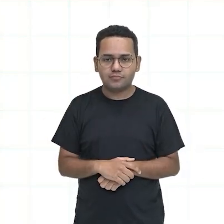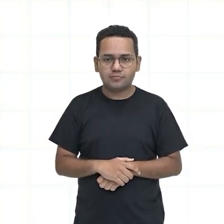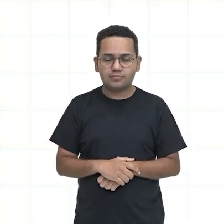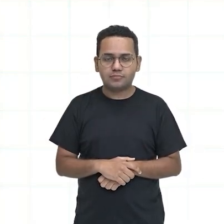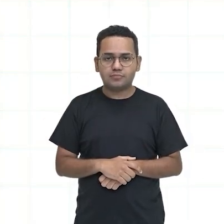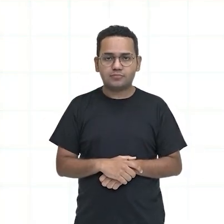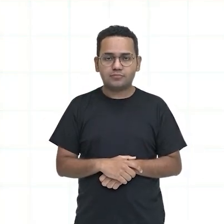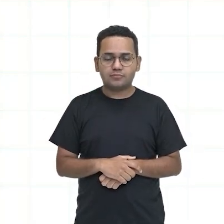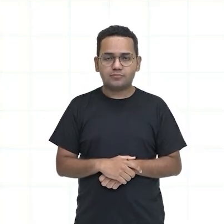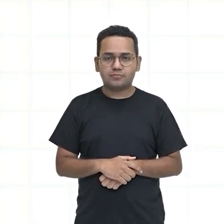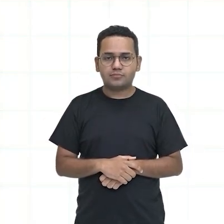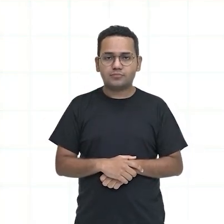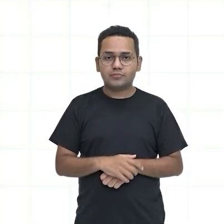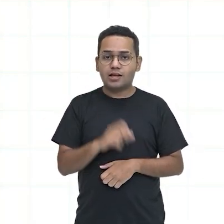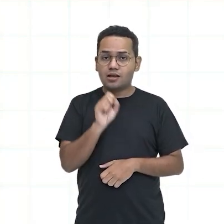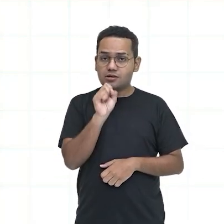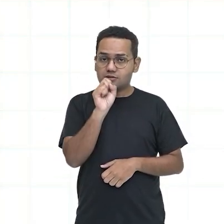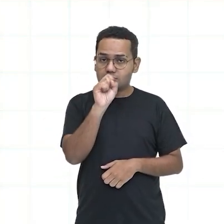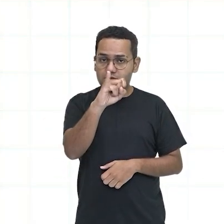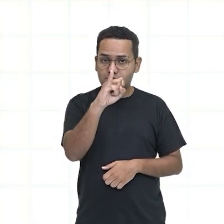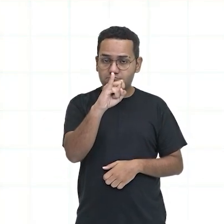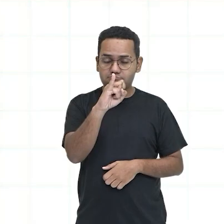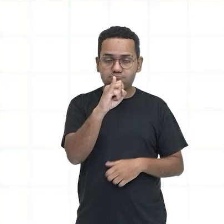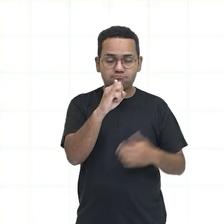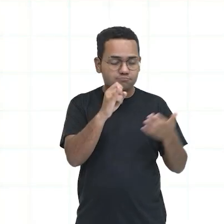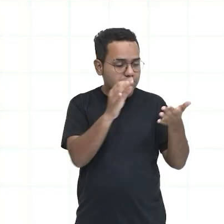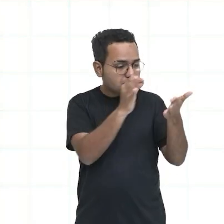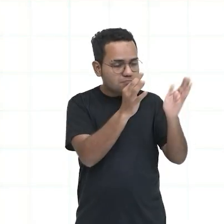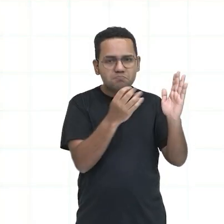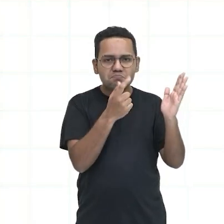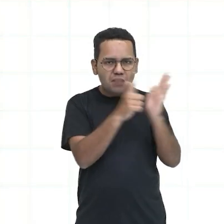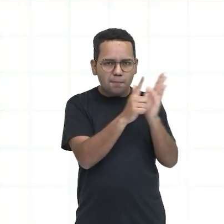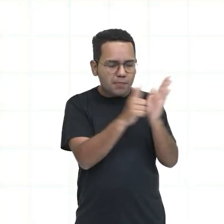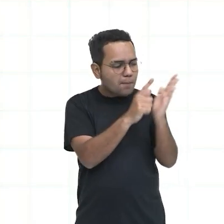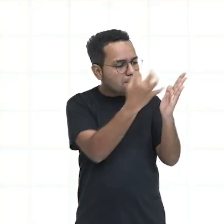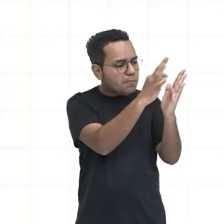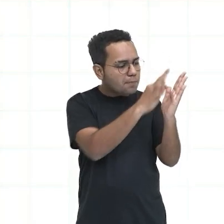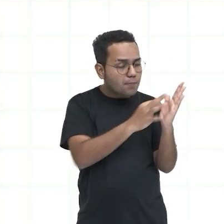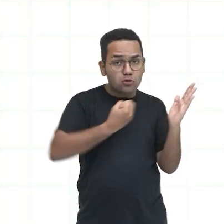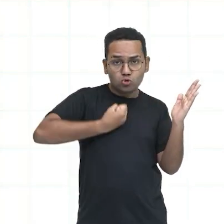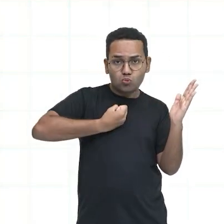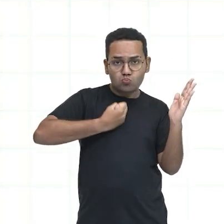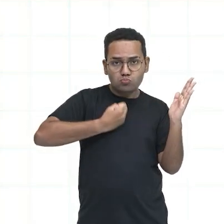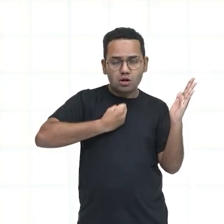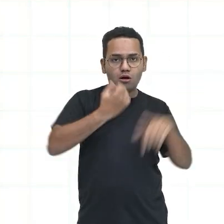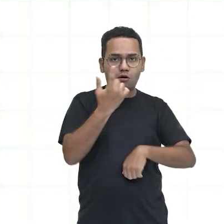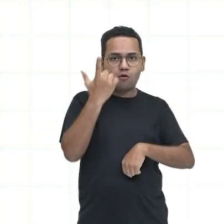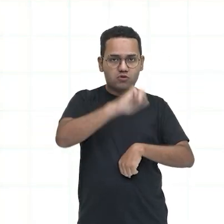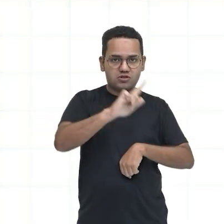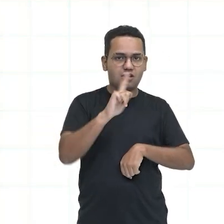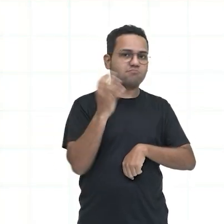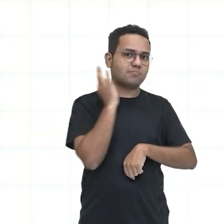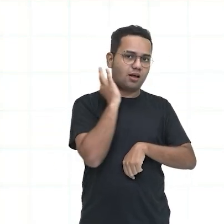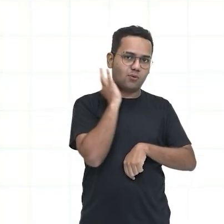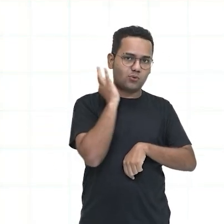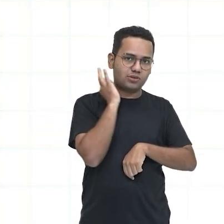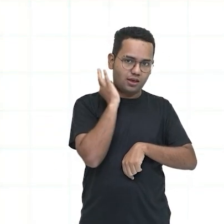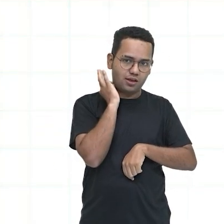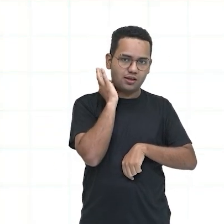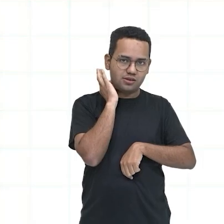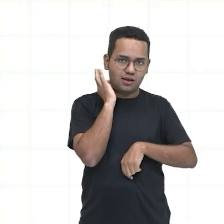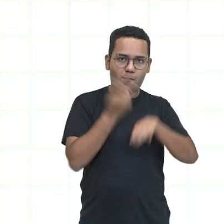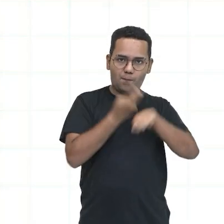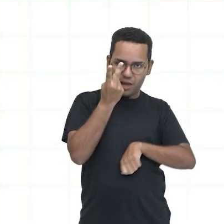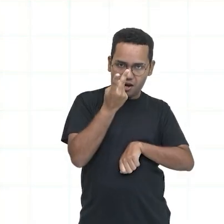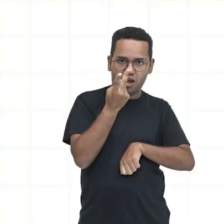loteria, eu comprarei uma casa nova. Então, a segunda oração depende da primeira, que é muito difícil, né, de